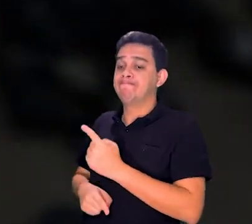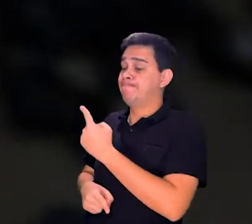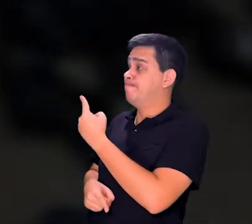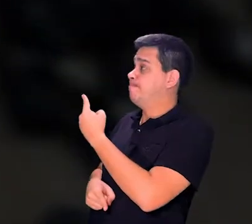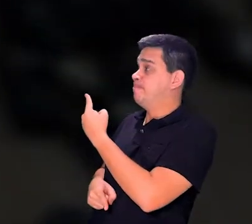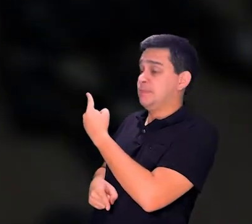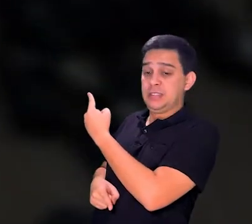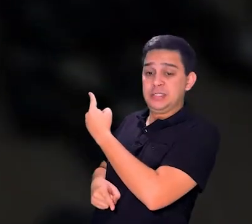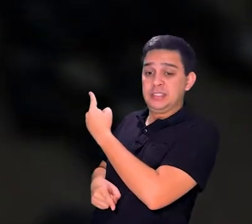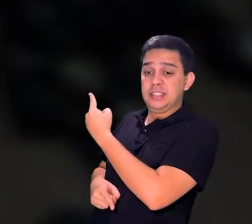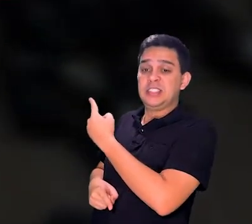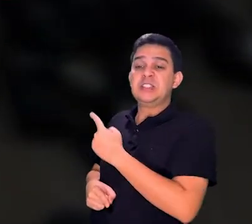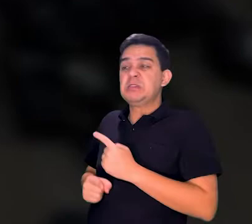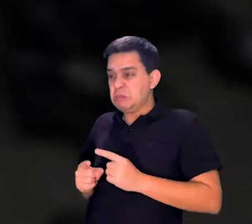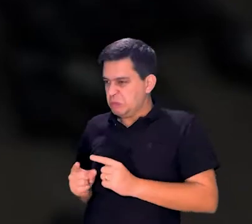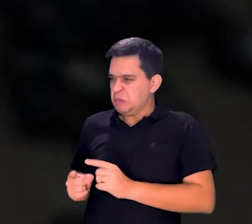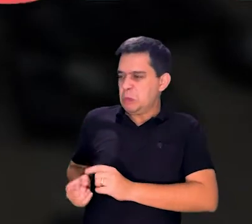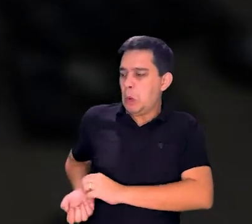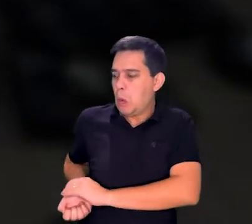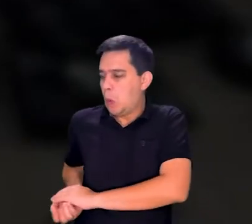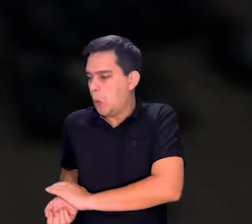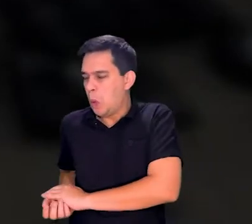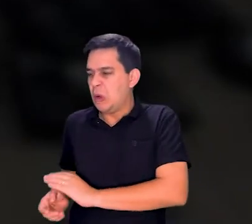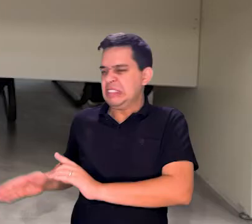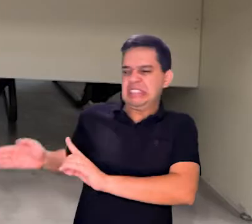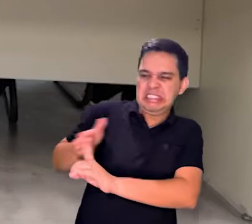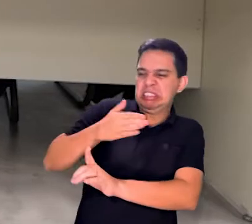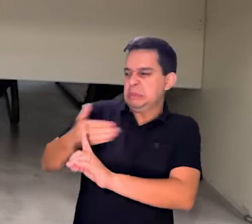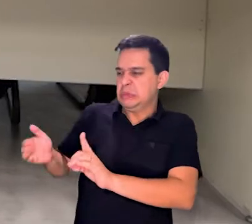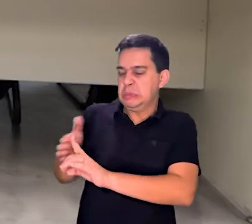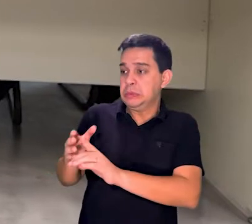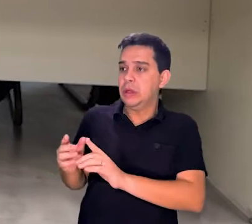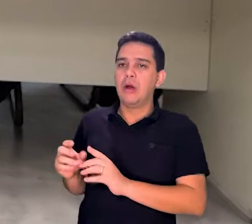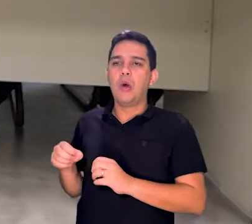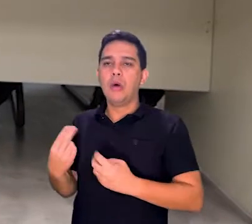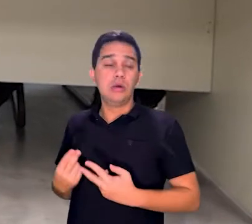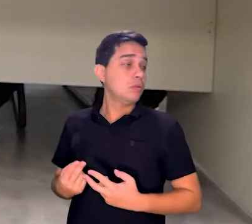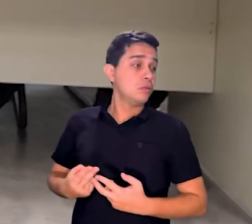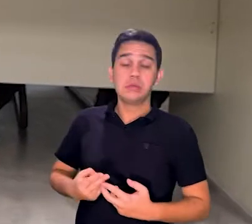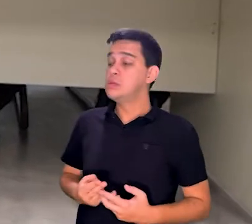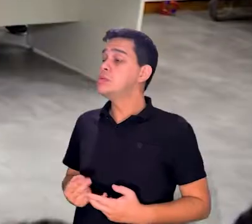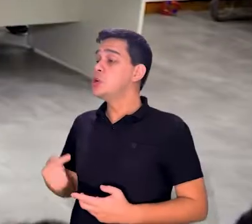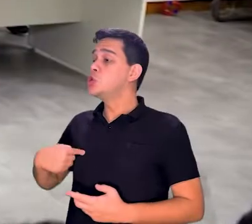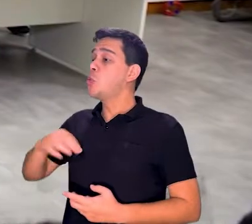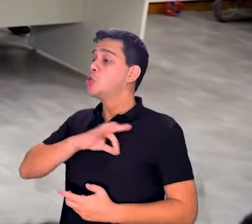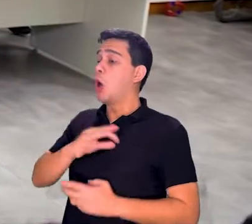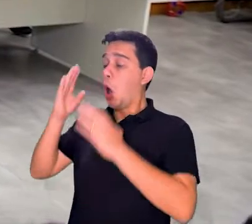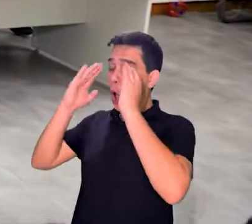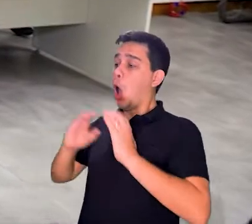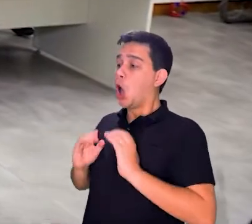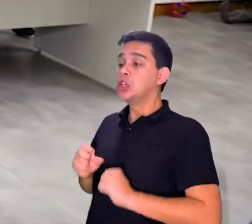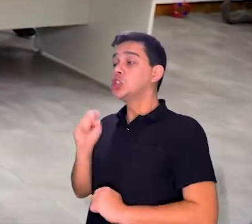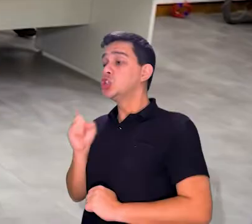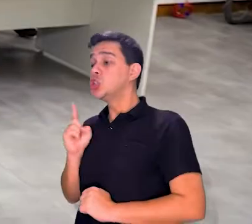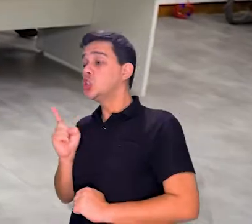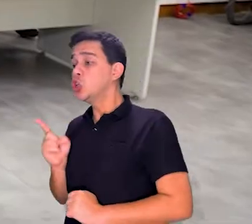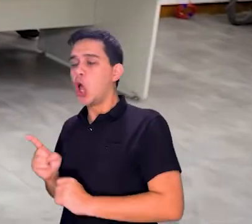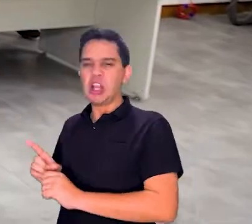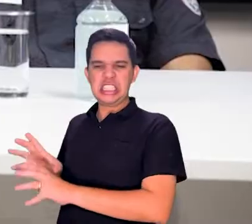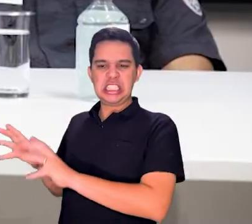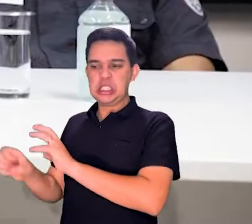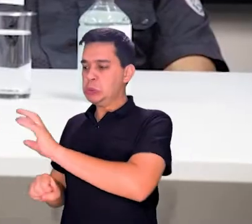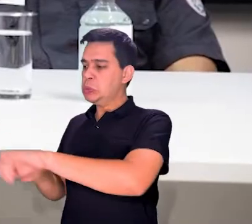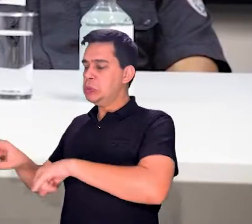corrupção, tortura, peculato e concussão. Em coletiva de imprensa, promotores de justiça do Grupo de